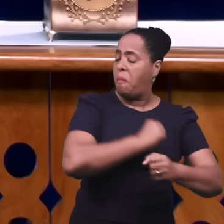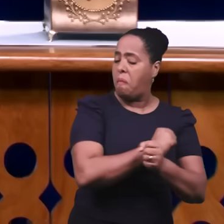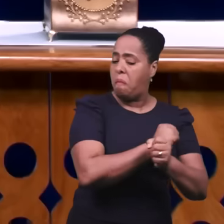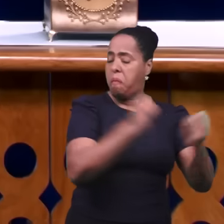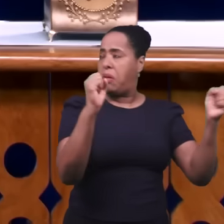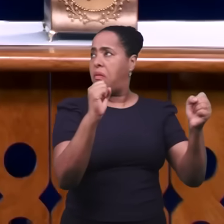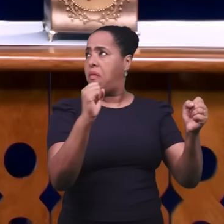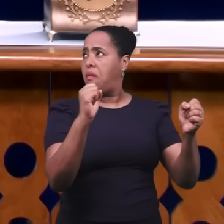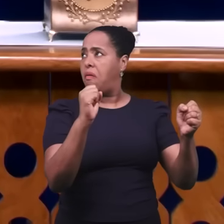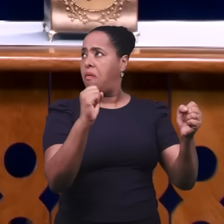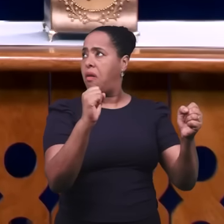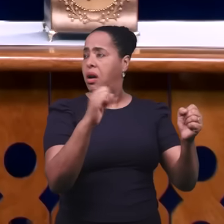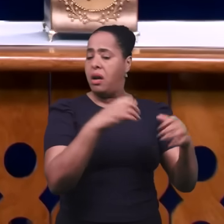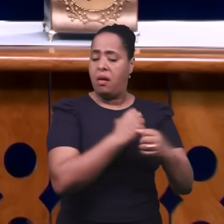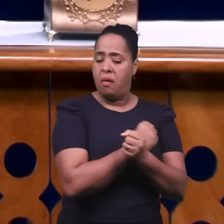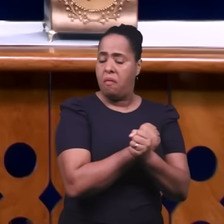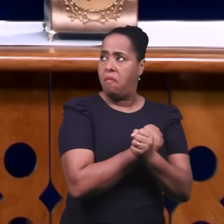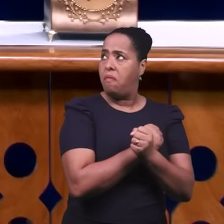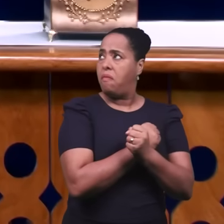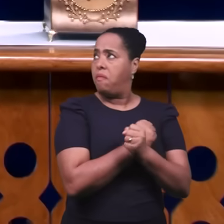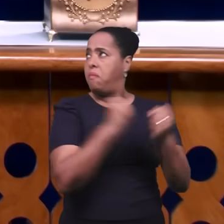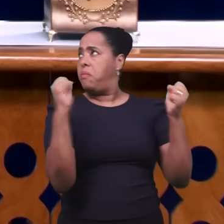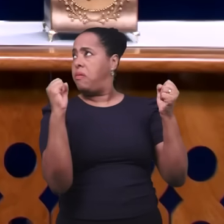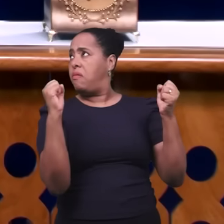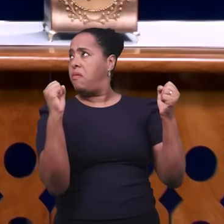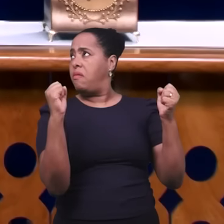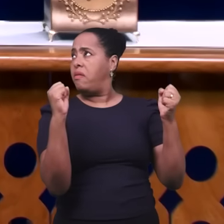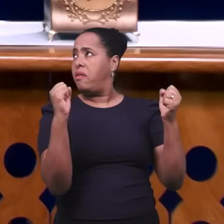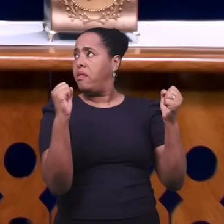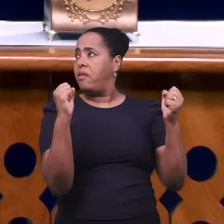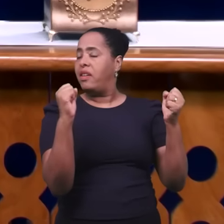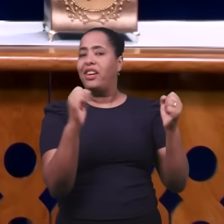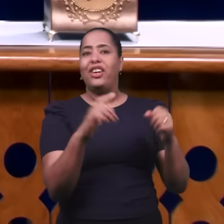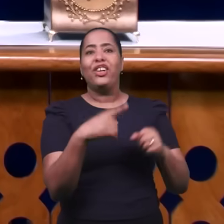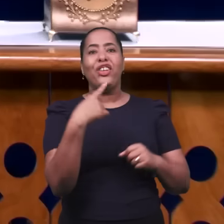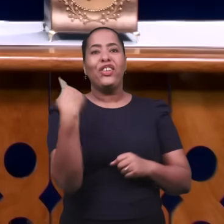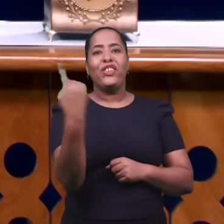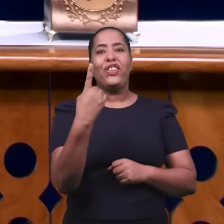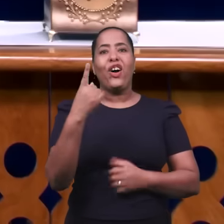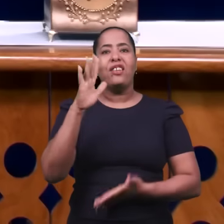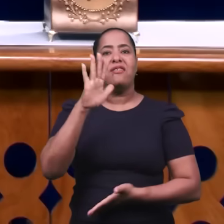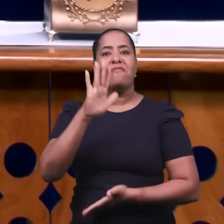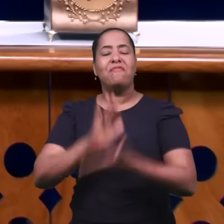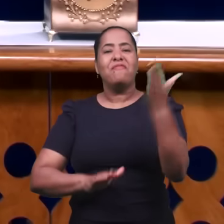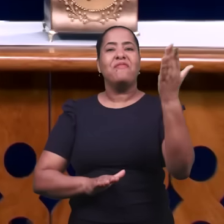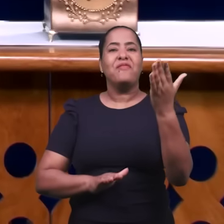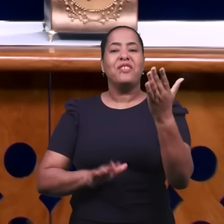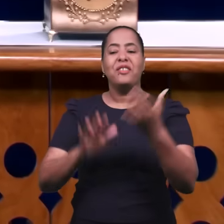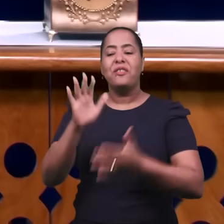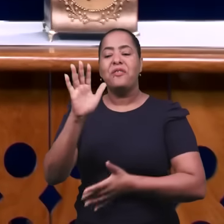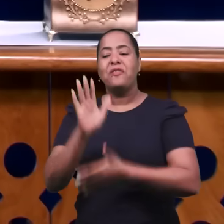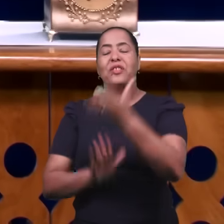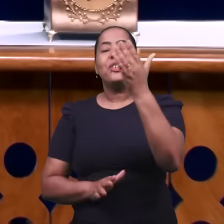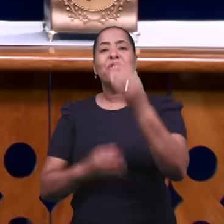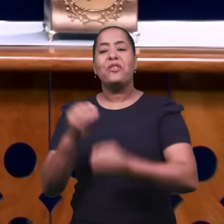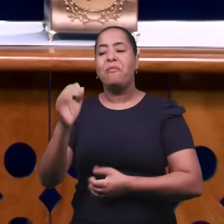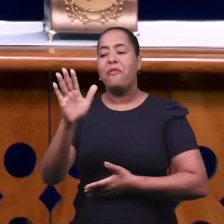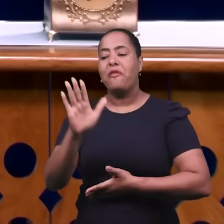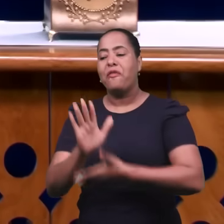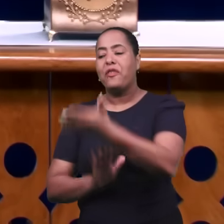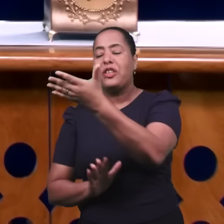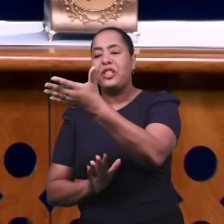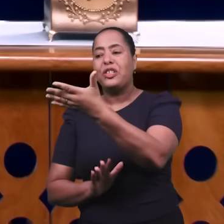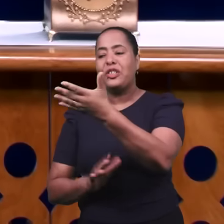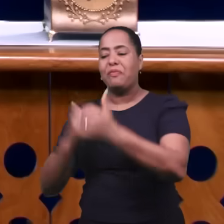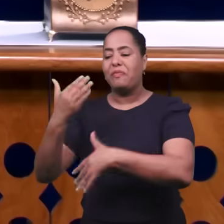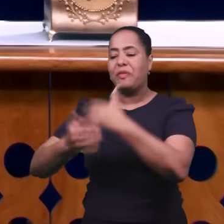O laço dos passarinheiros quebraram. E nós escapamos, em Jesus. Escapamos pelo poder